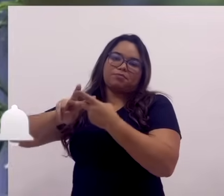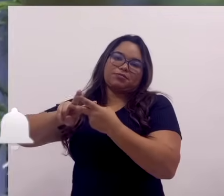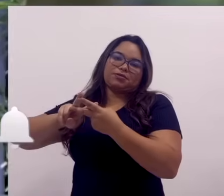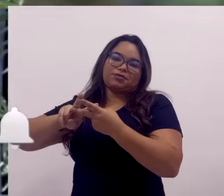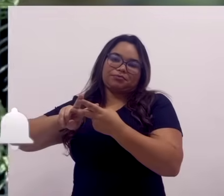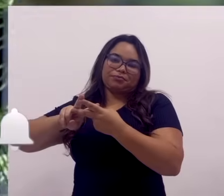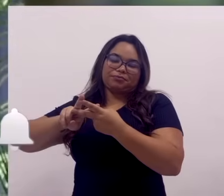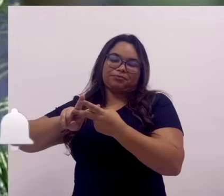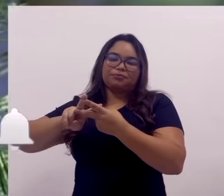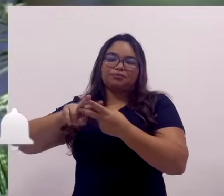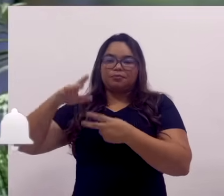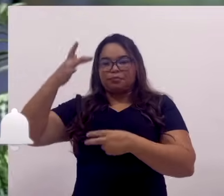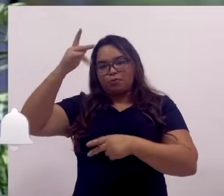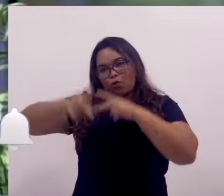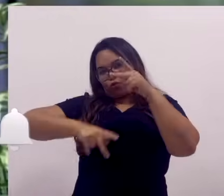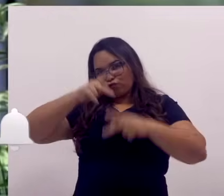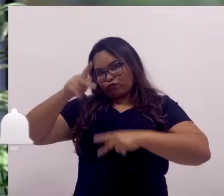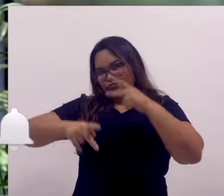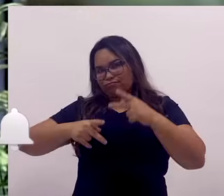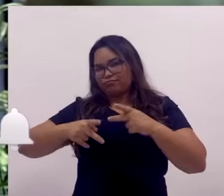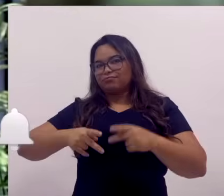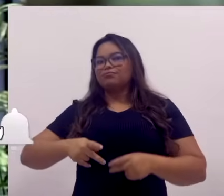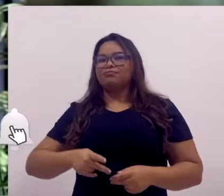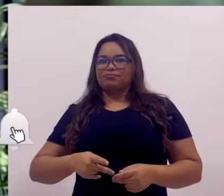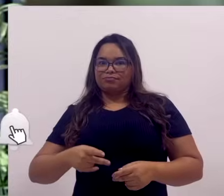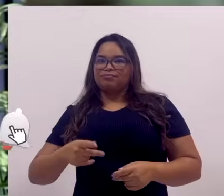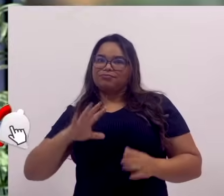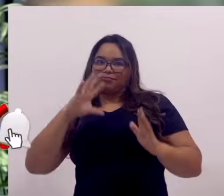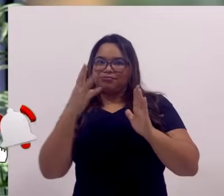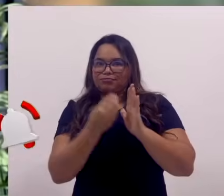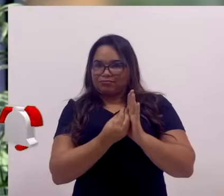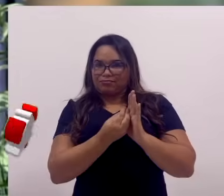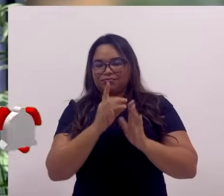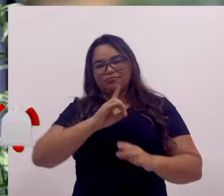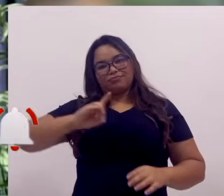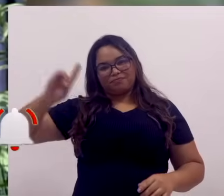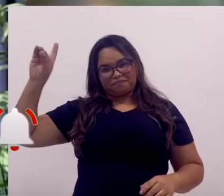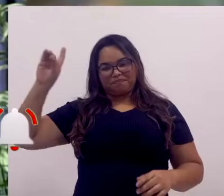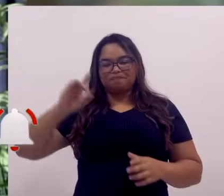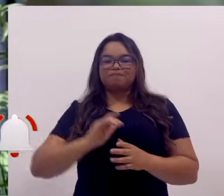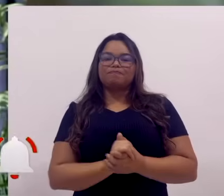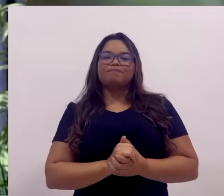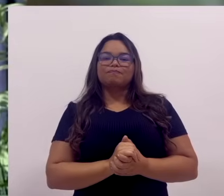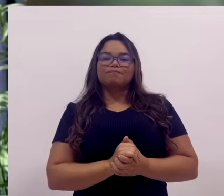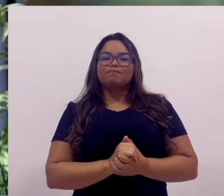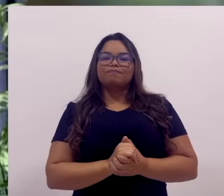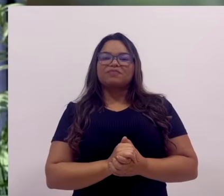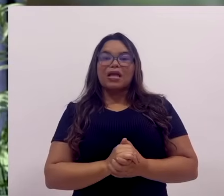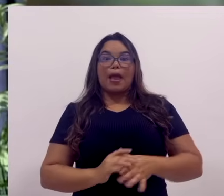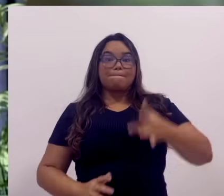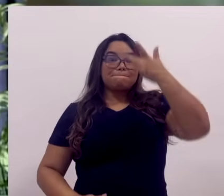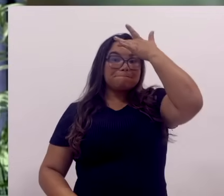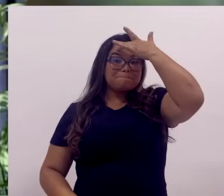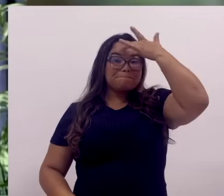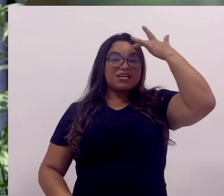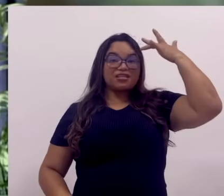Muito interessante. Essa perseguição purificou a igreja de todos aqueles que se apegaram ao pão e ao